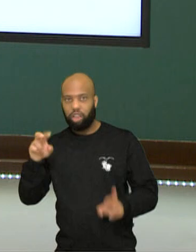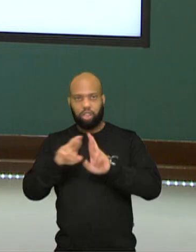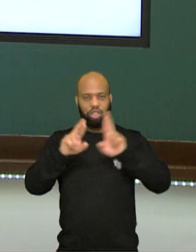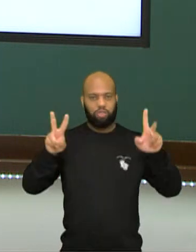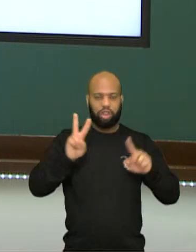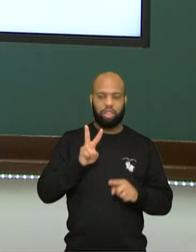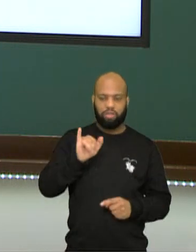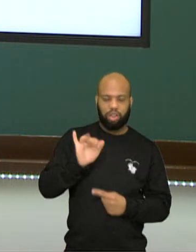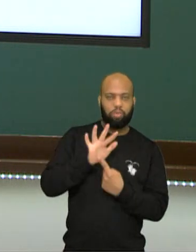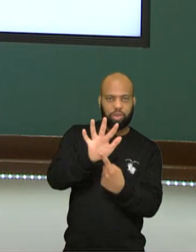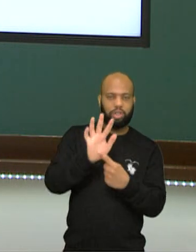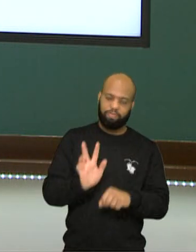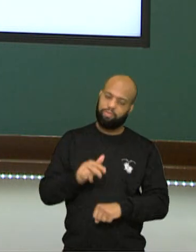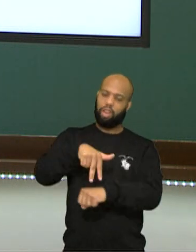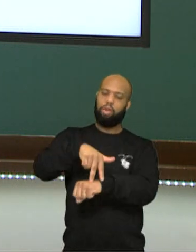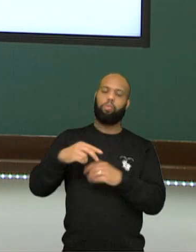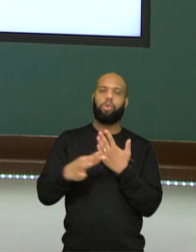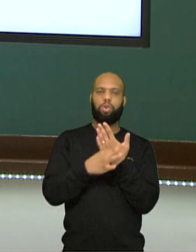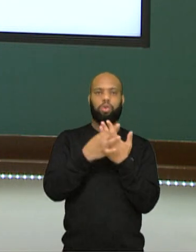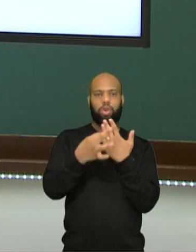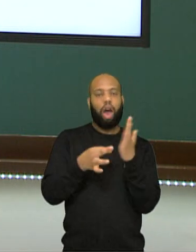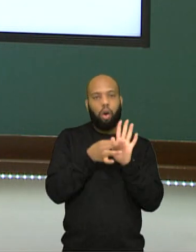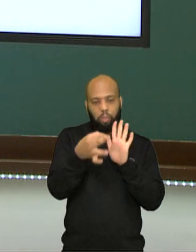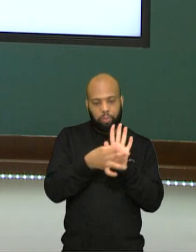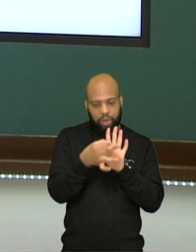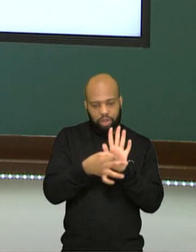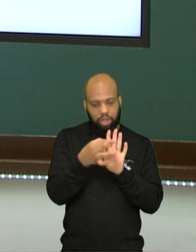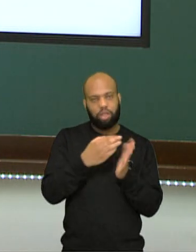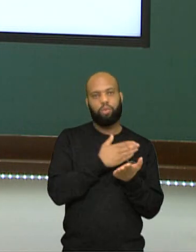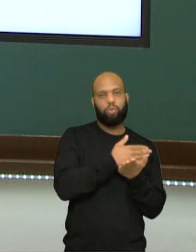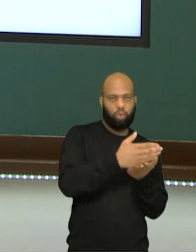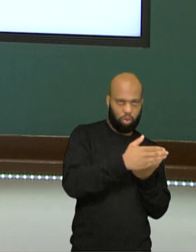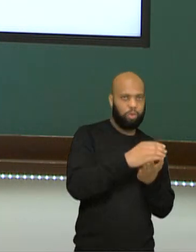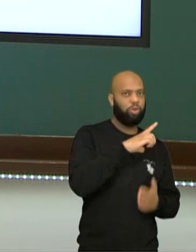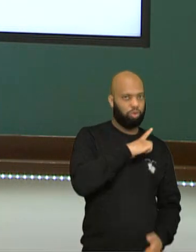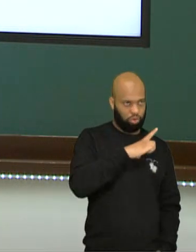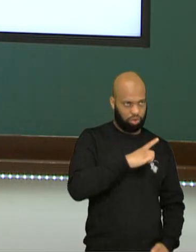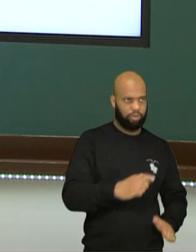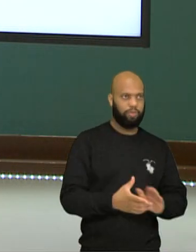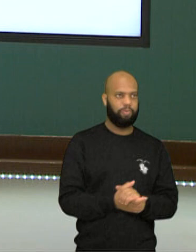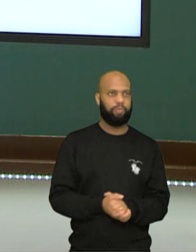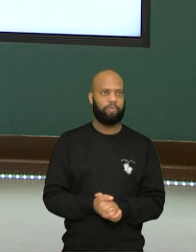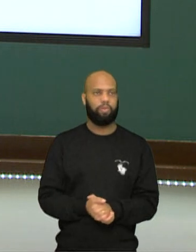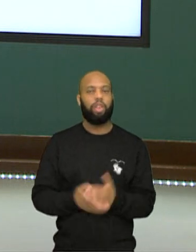para sustentar a opinião apresentada lá na introdução do artigo.